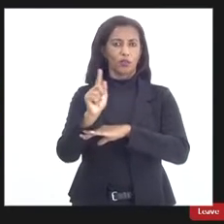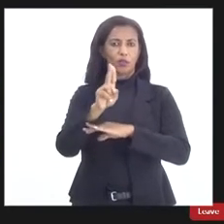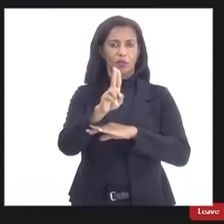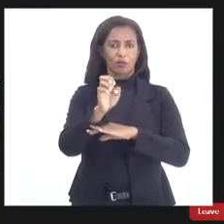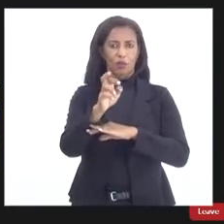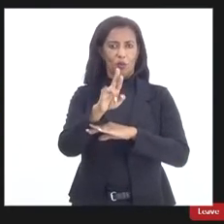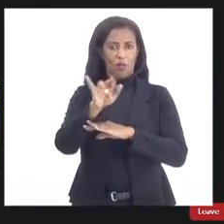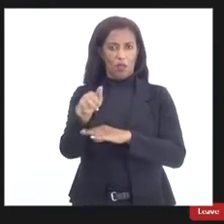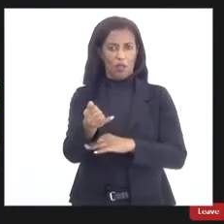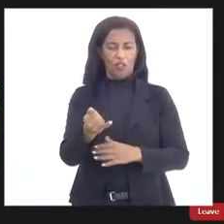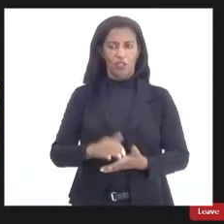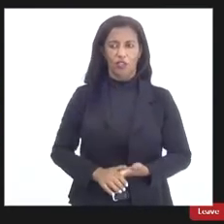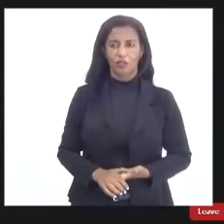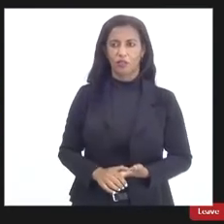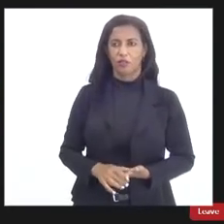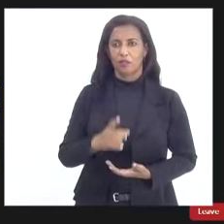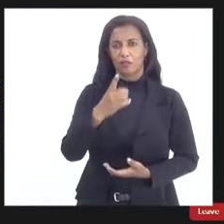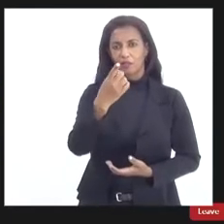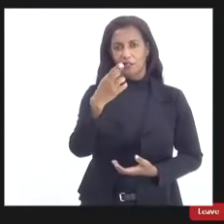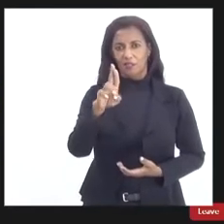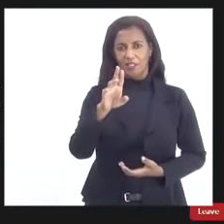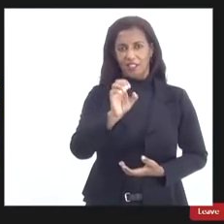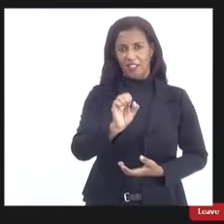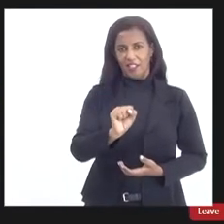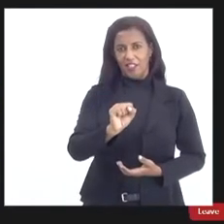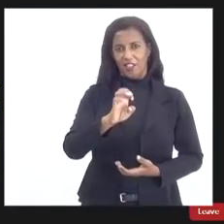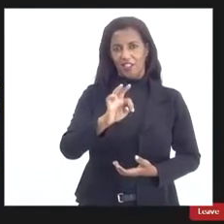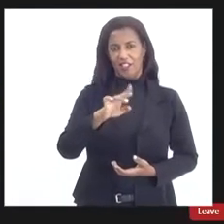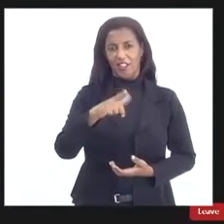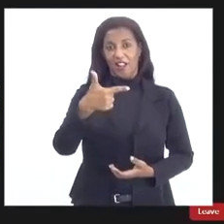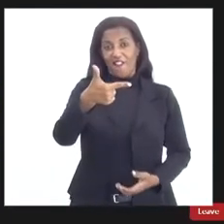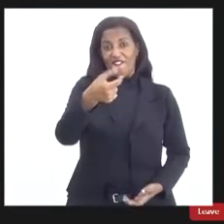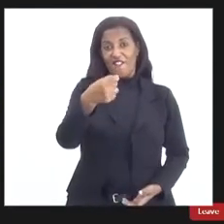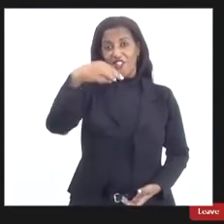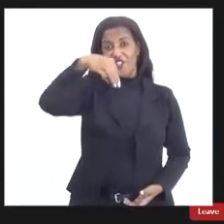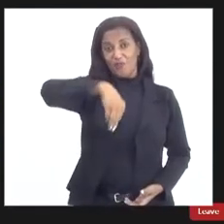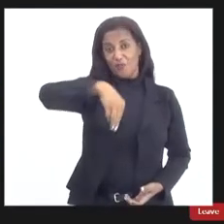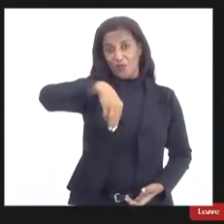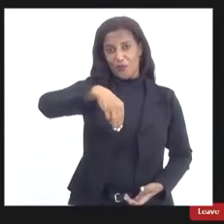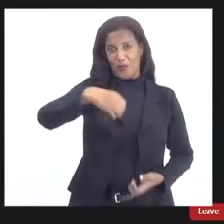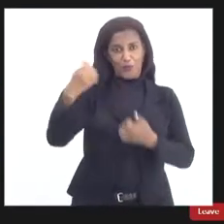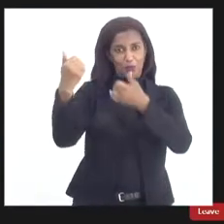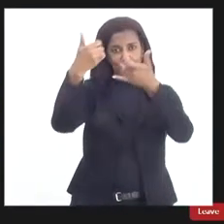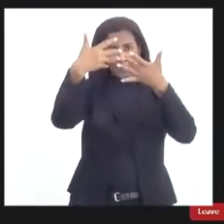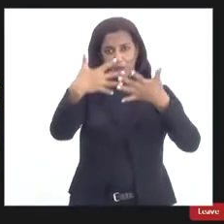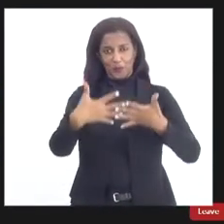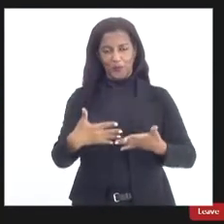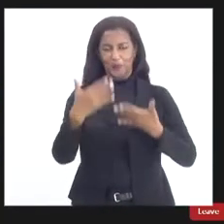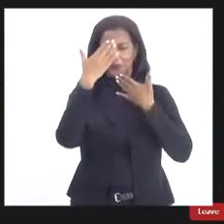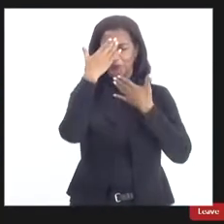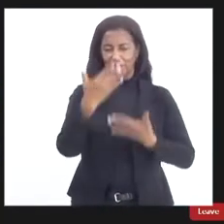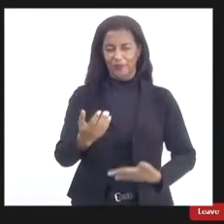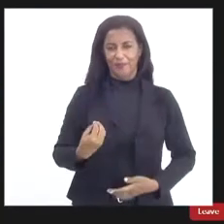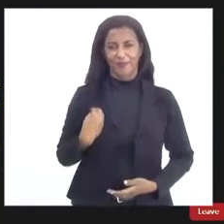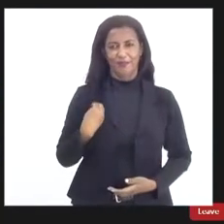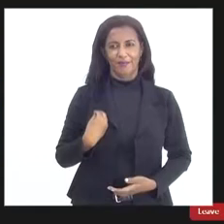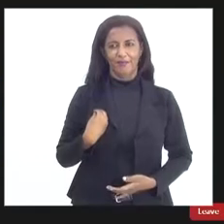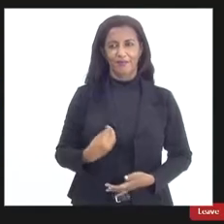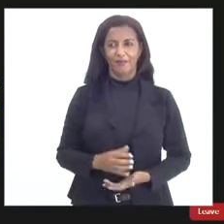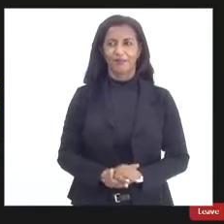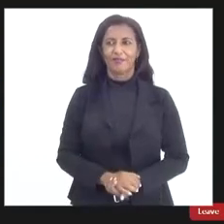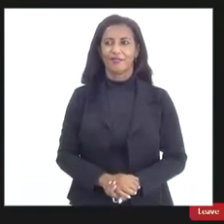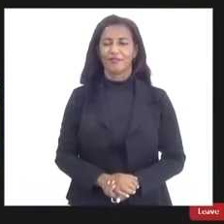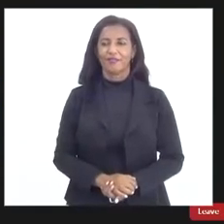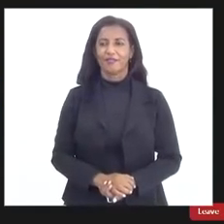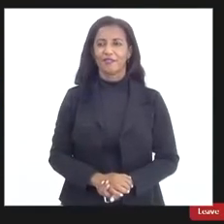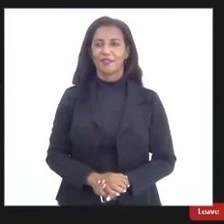UERJ. Doutora Estela, a senhora tem 20 minutos para a sua explanação. Muito obrigada pela sua presença. Eu